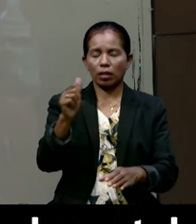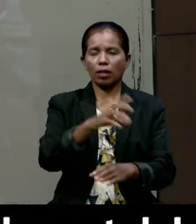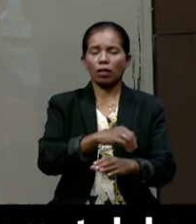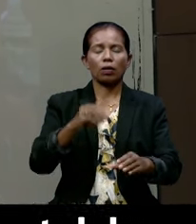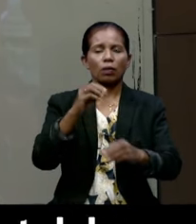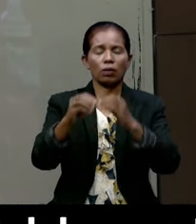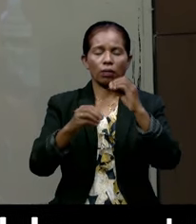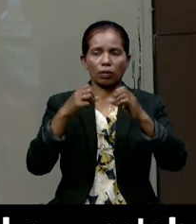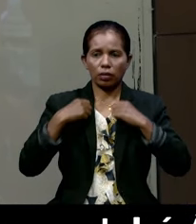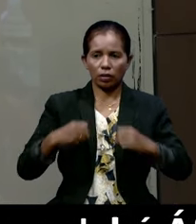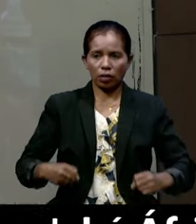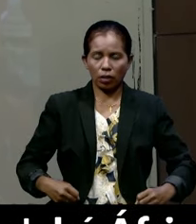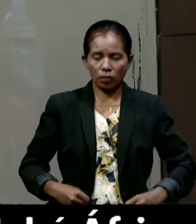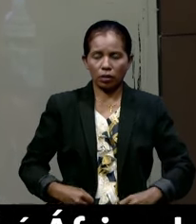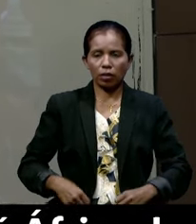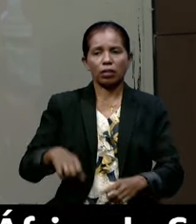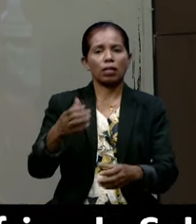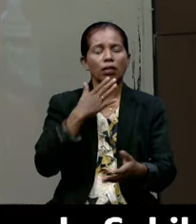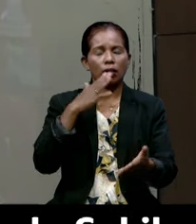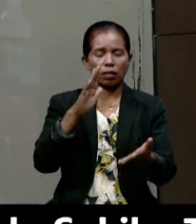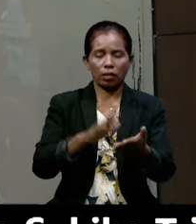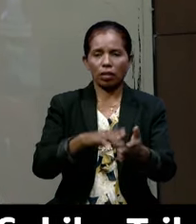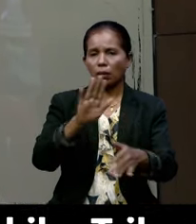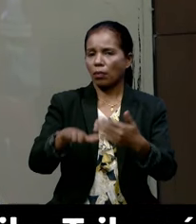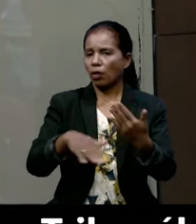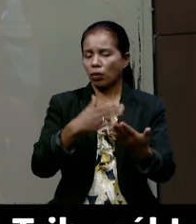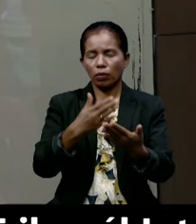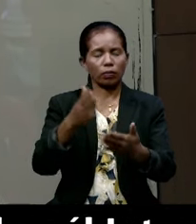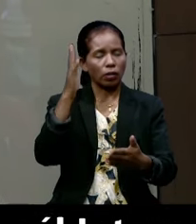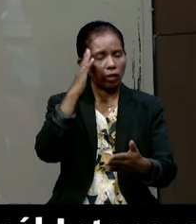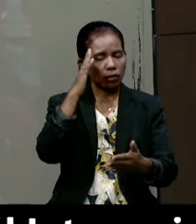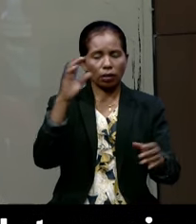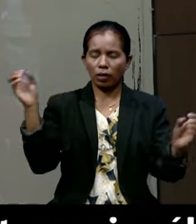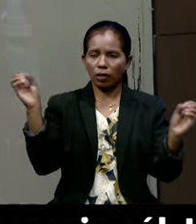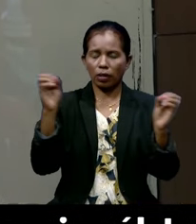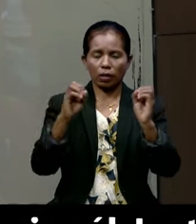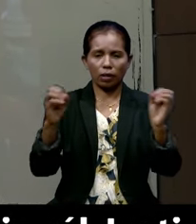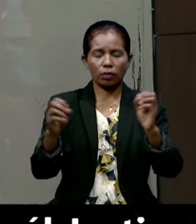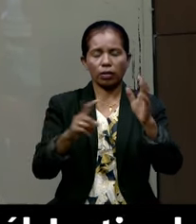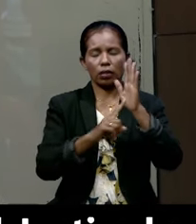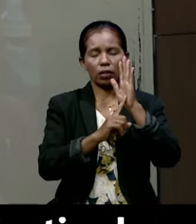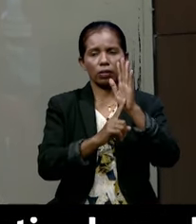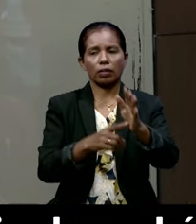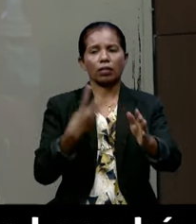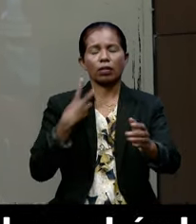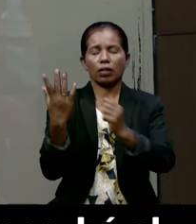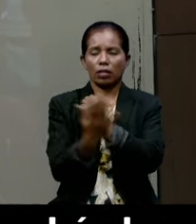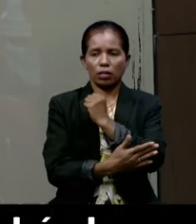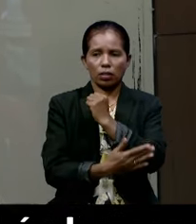Saudi kolapsu total emo utu hatene nella ozona novidade e a raio do bem de né.